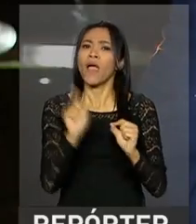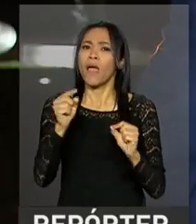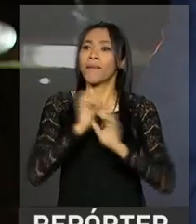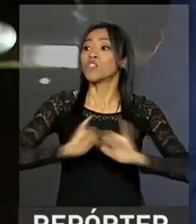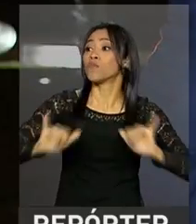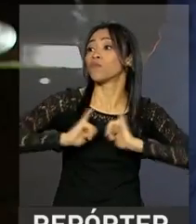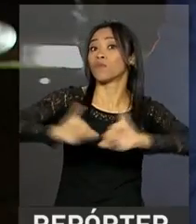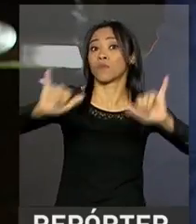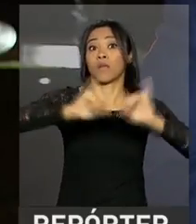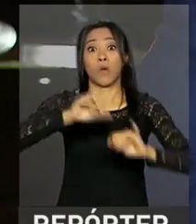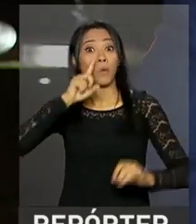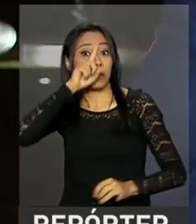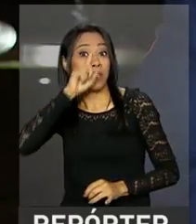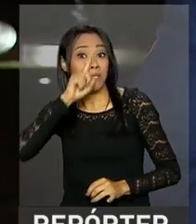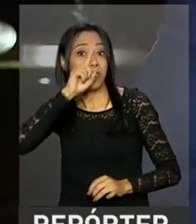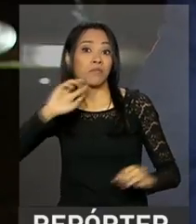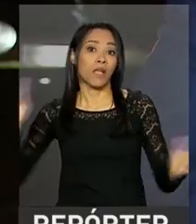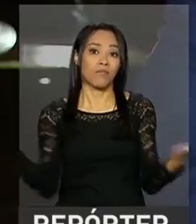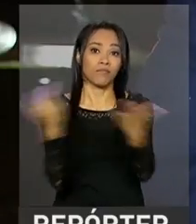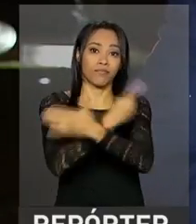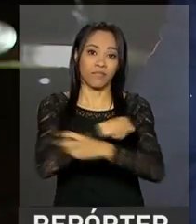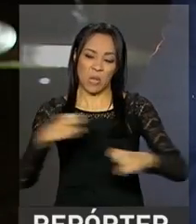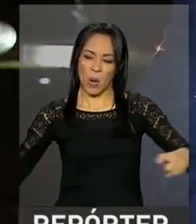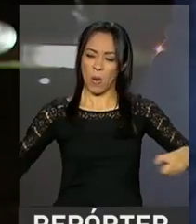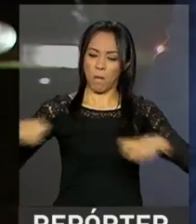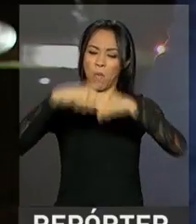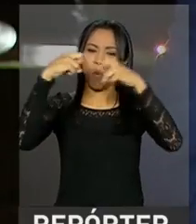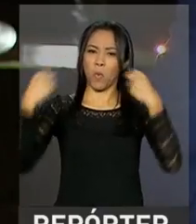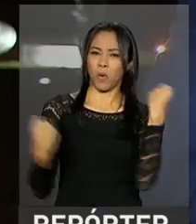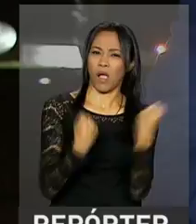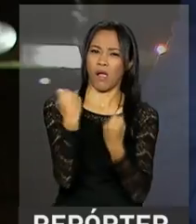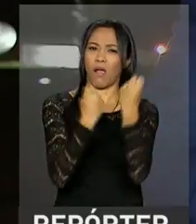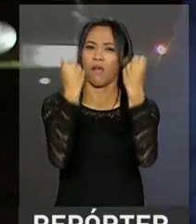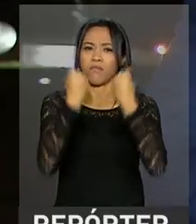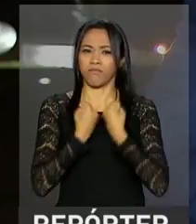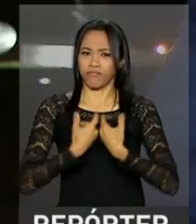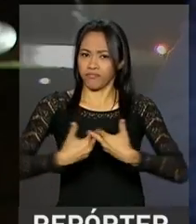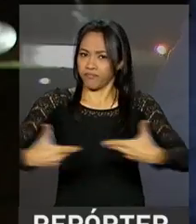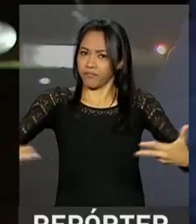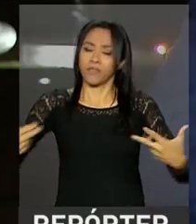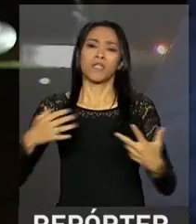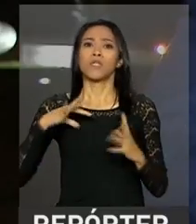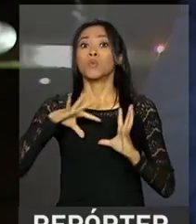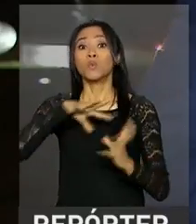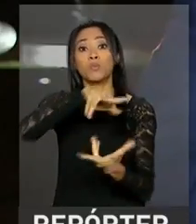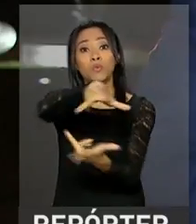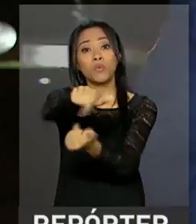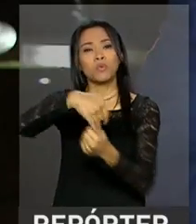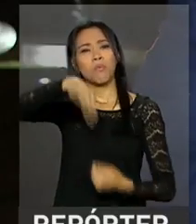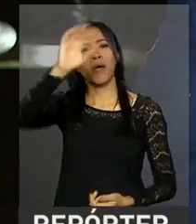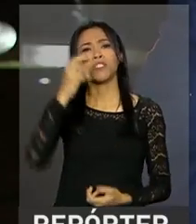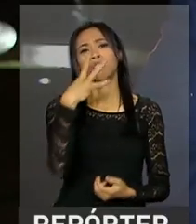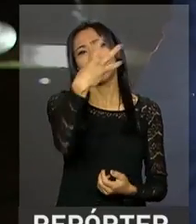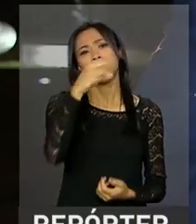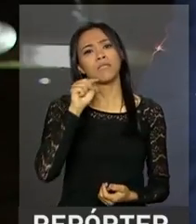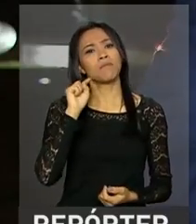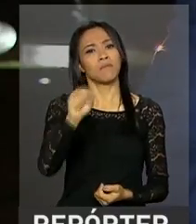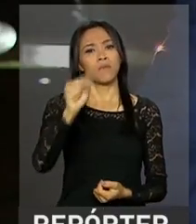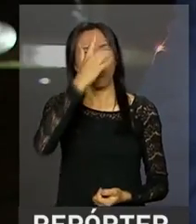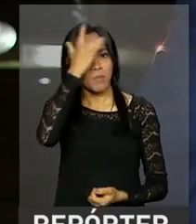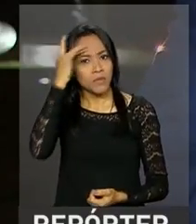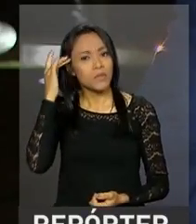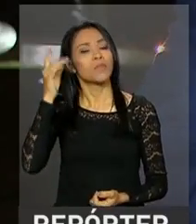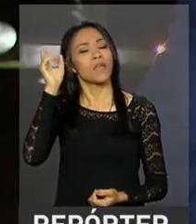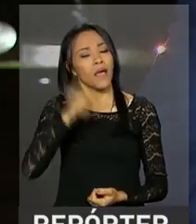os riscos de acidente de trânsito para ter uma ideia em todo o mundo mais de três mil pessoas tão vítimas